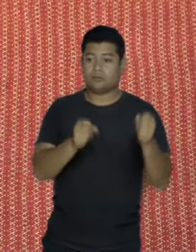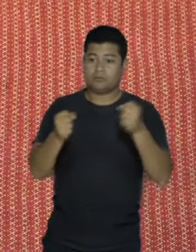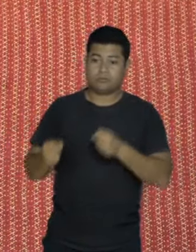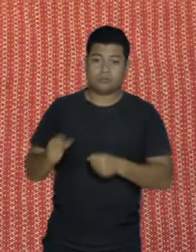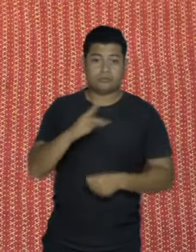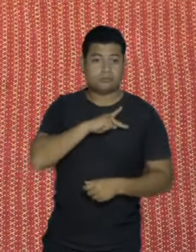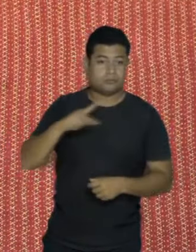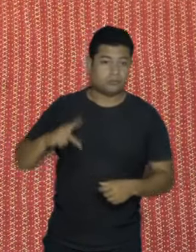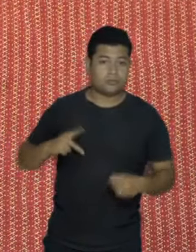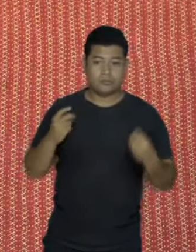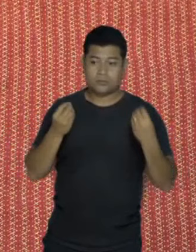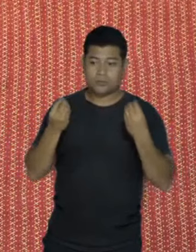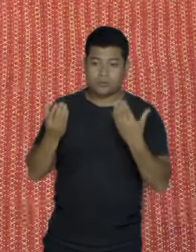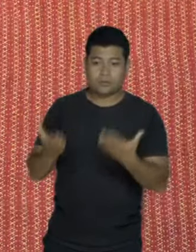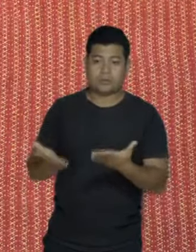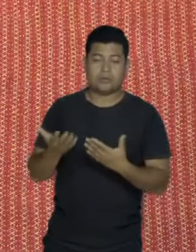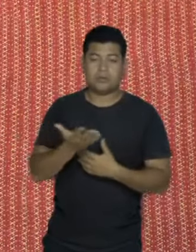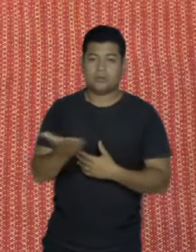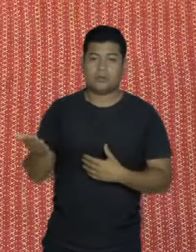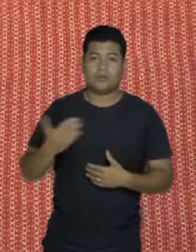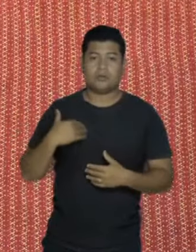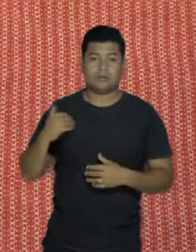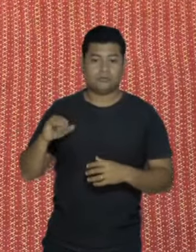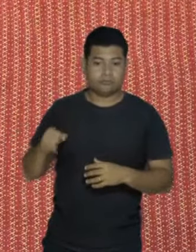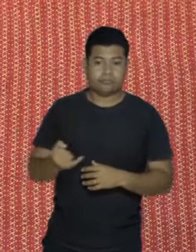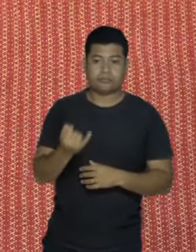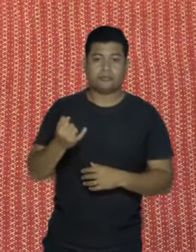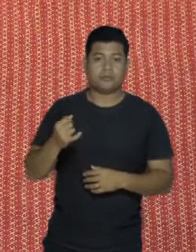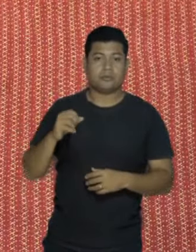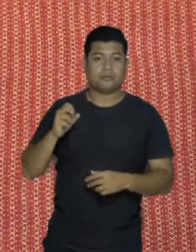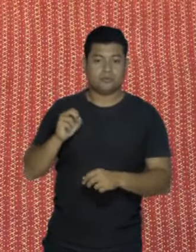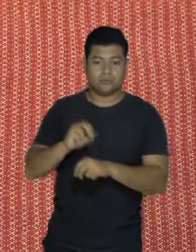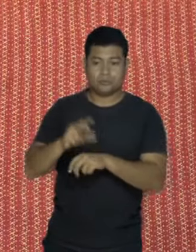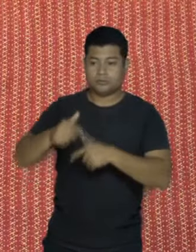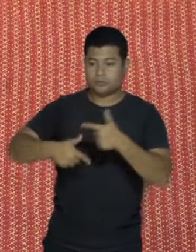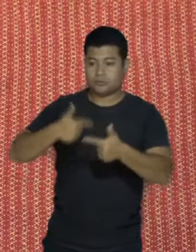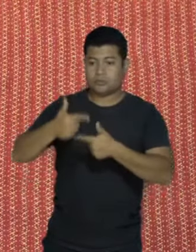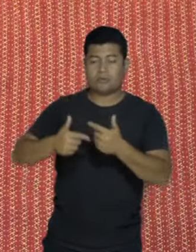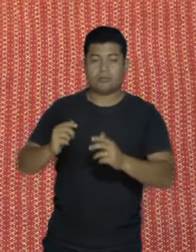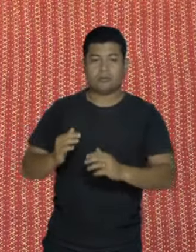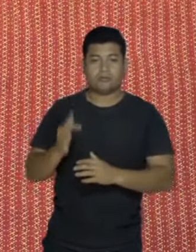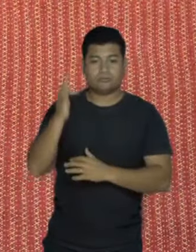oportunidade de construir um futuro melhor